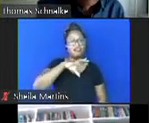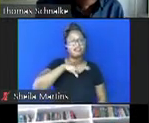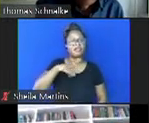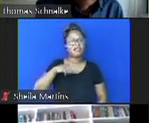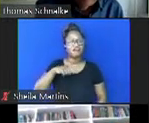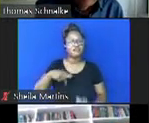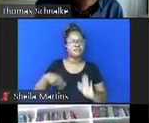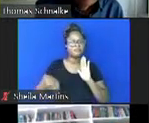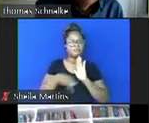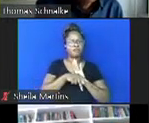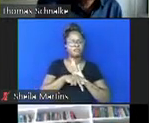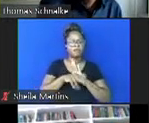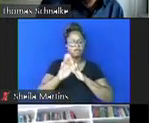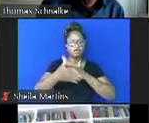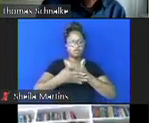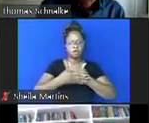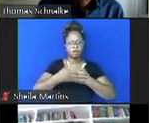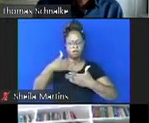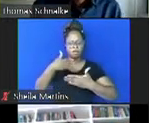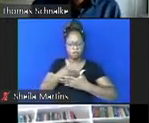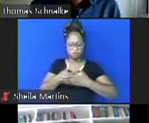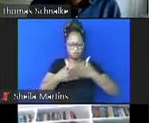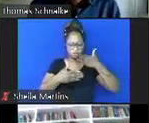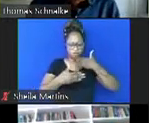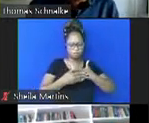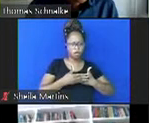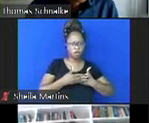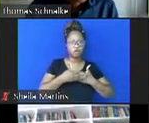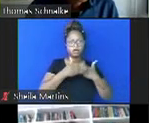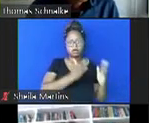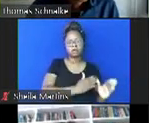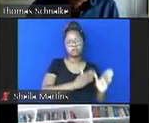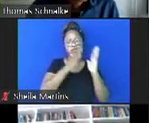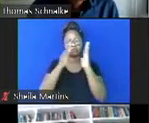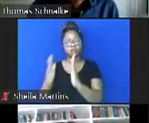anatômico de Vesalius. No século XVIII,